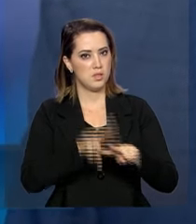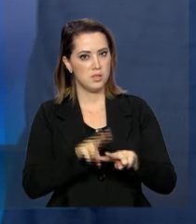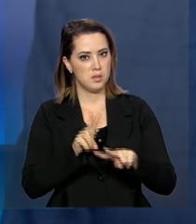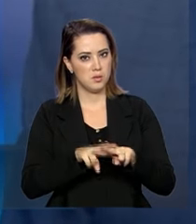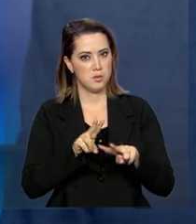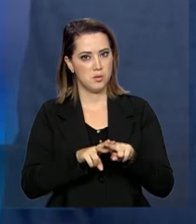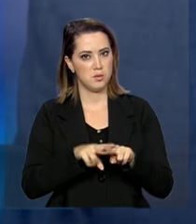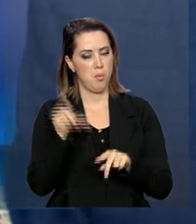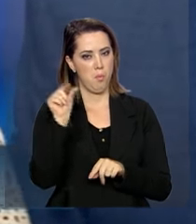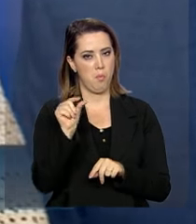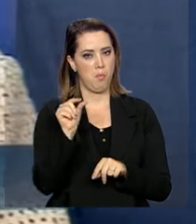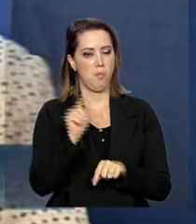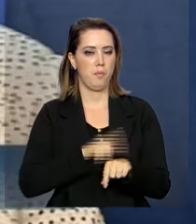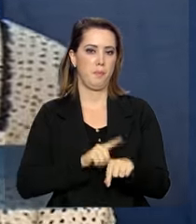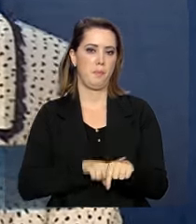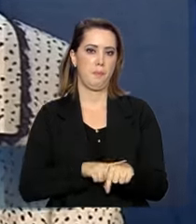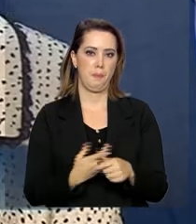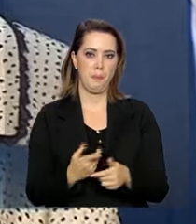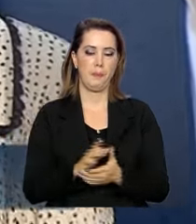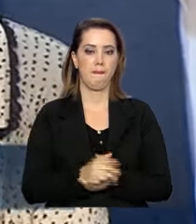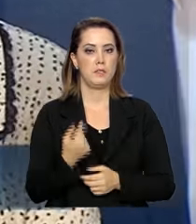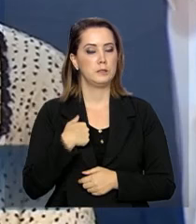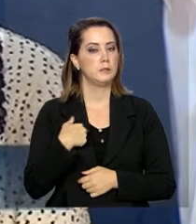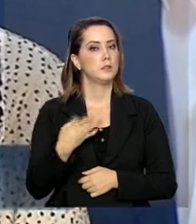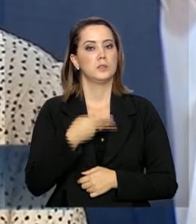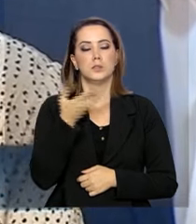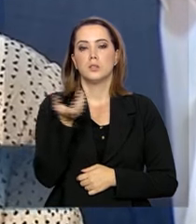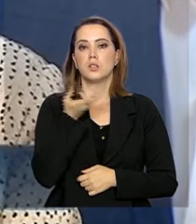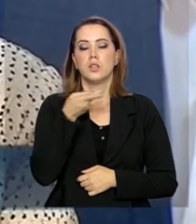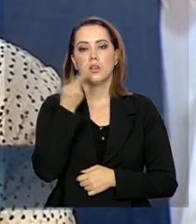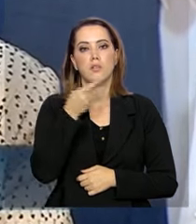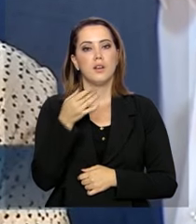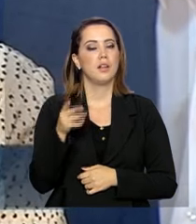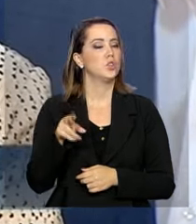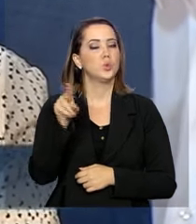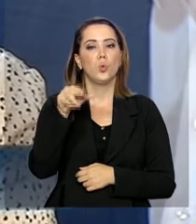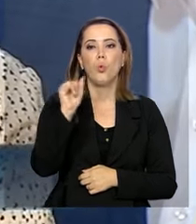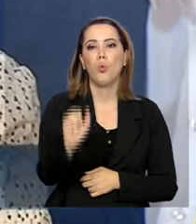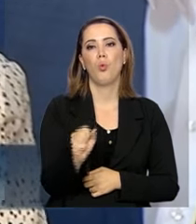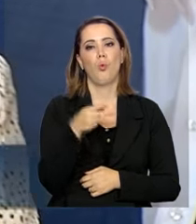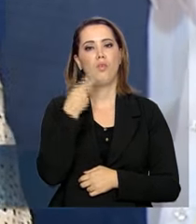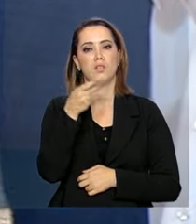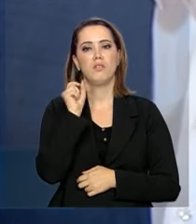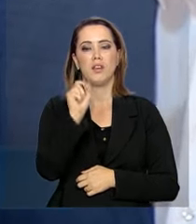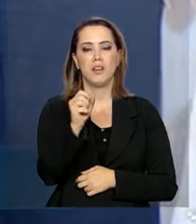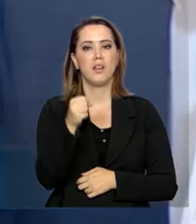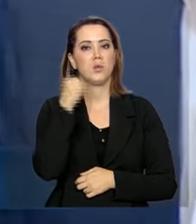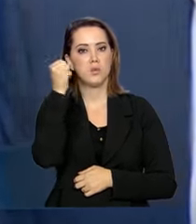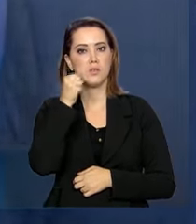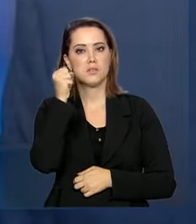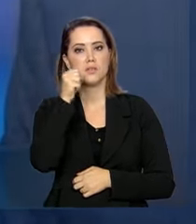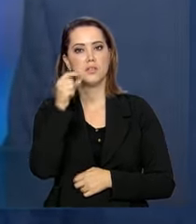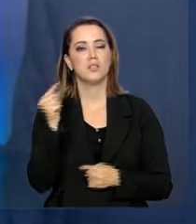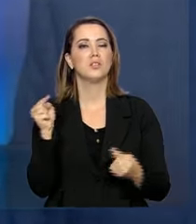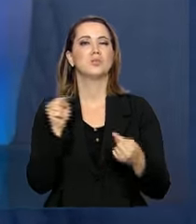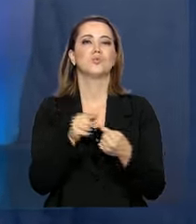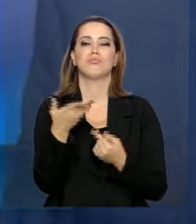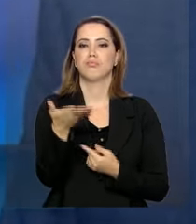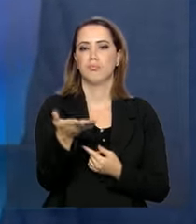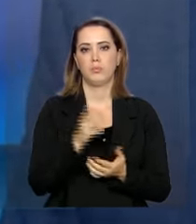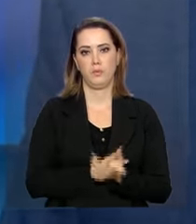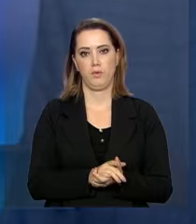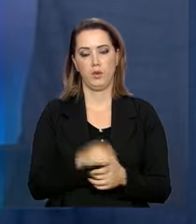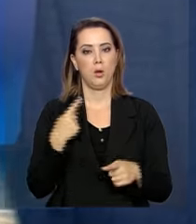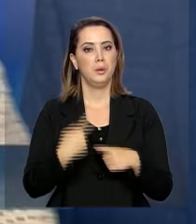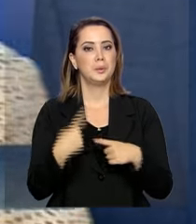preventivamente. Eu quero declarar que jamais falei com o senador a esse respeito. Aliás, do ponto de